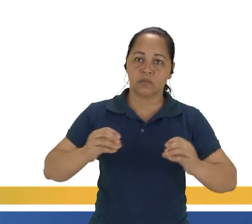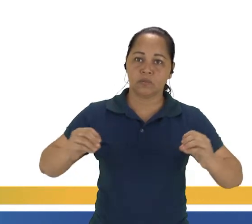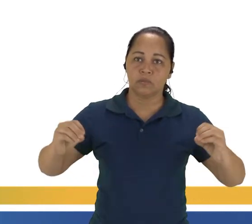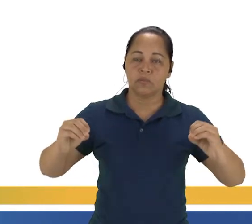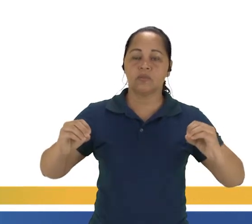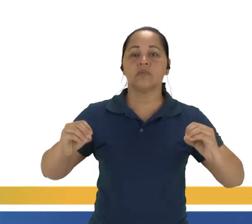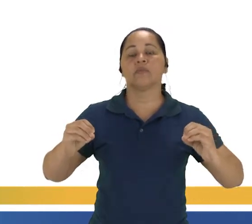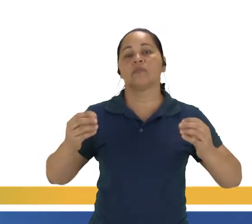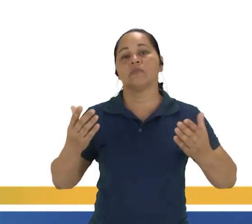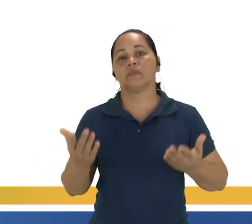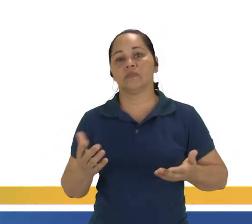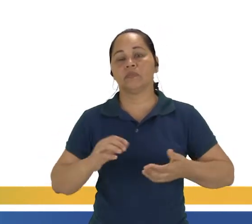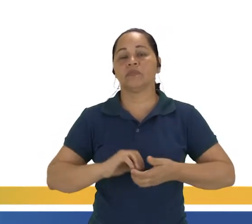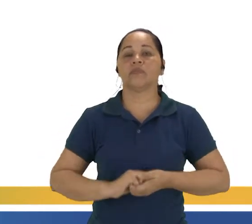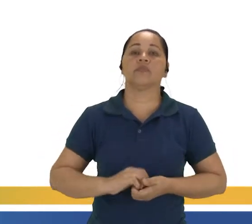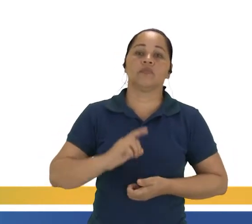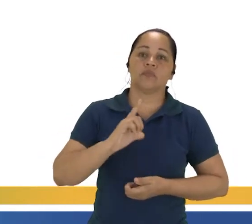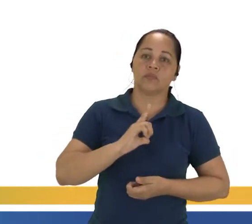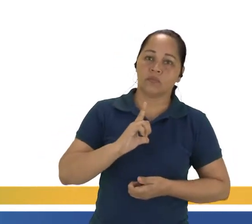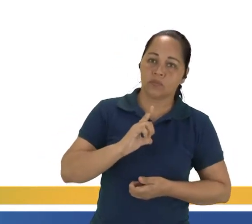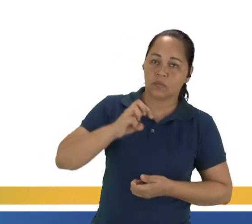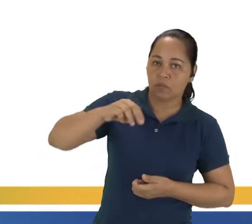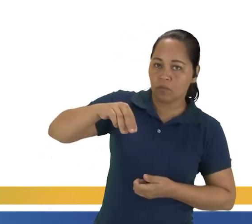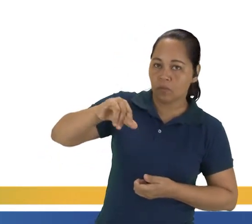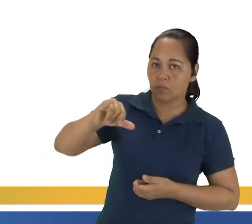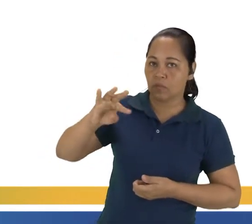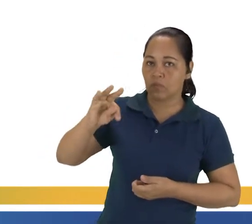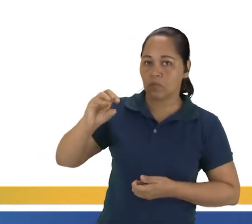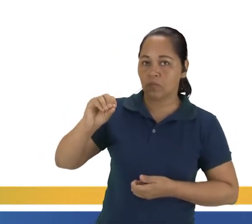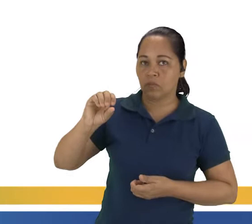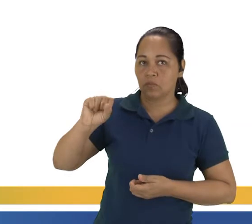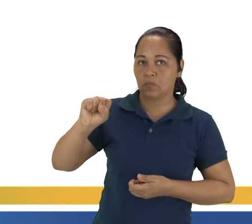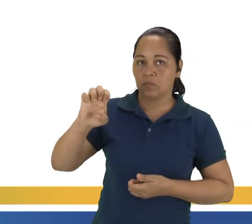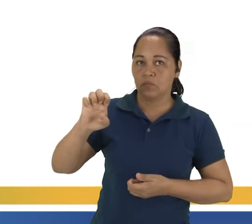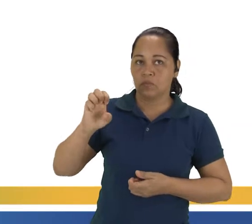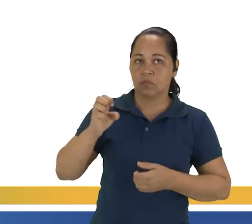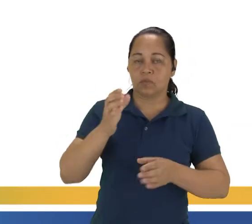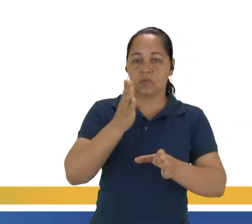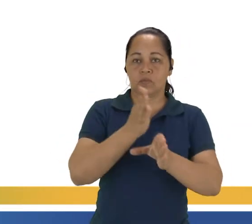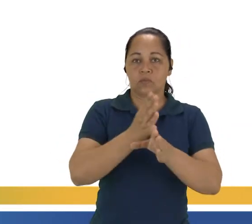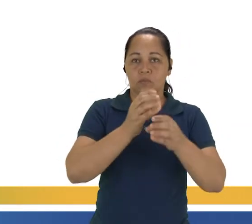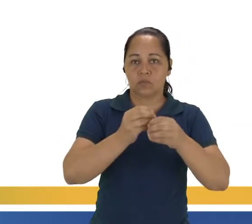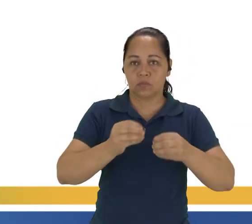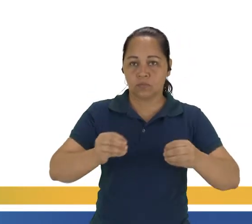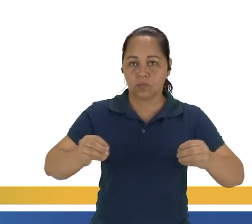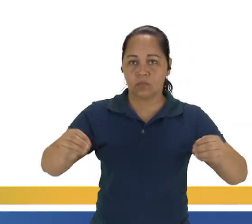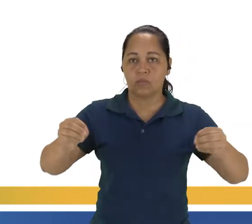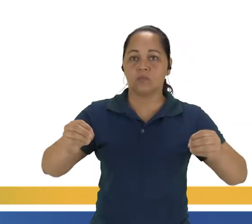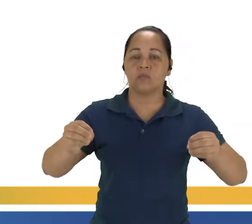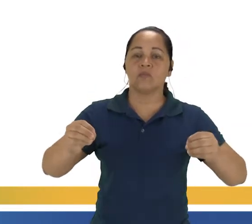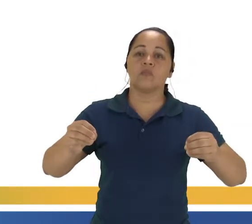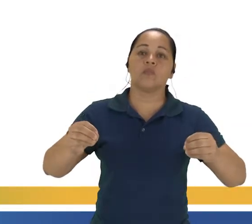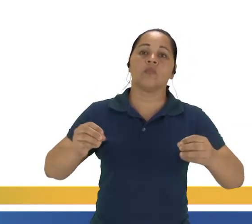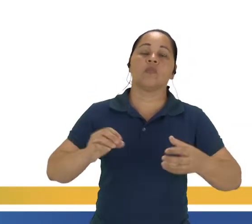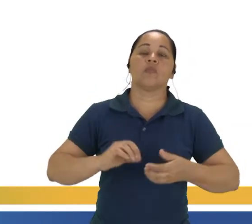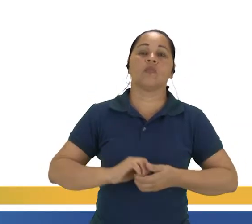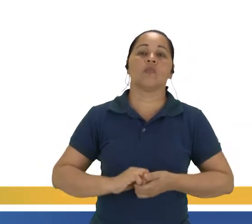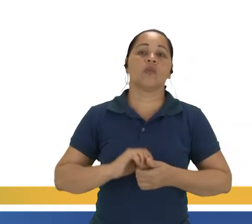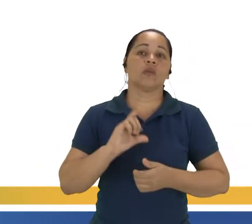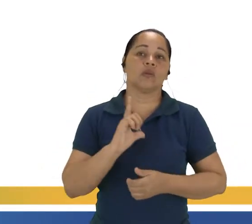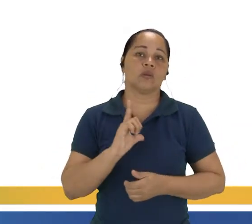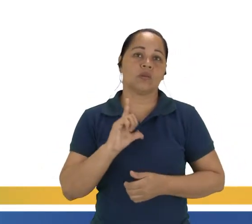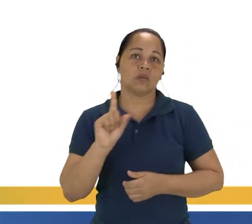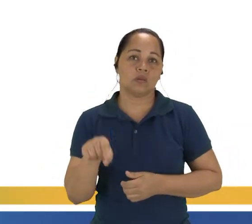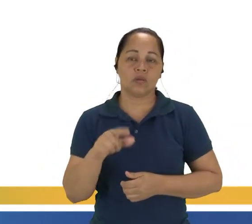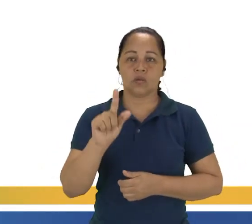divide, né, didaticamente em algumas etapas. Então, a primeira etapa da intérfase, nós temos a fase G1, que é uma